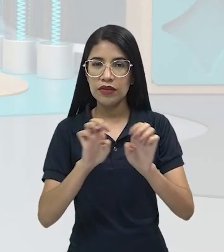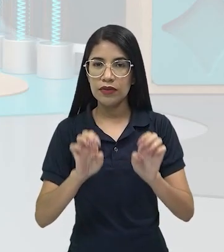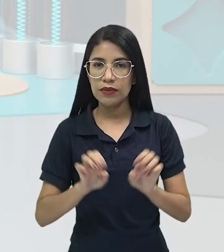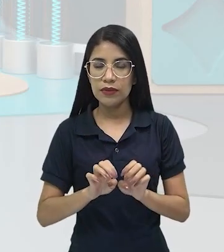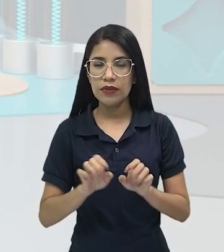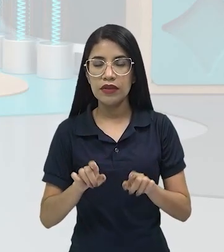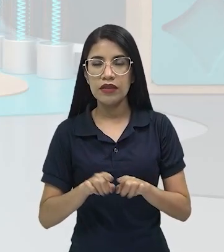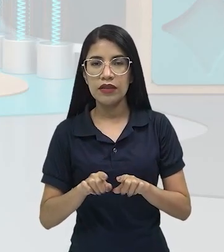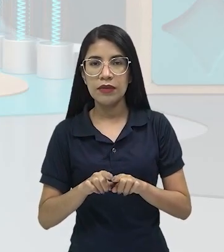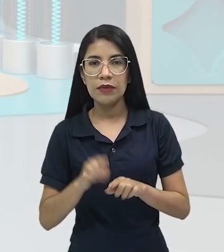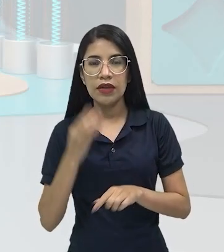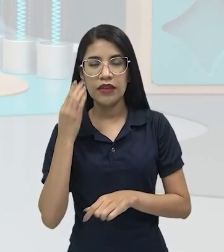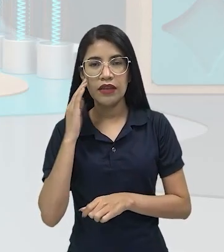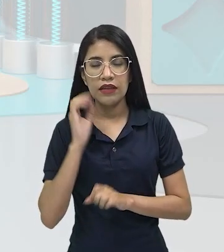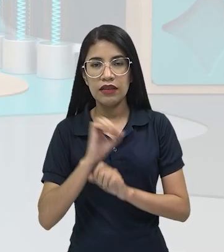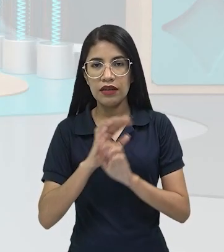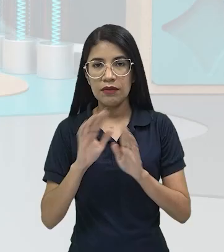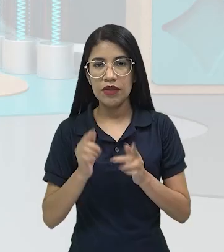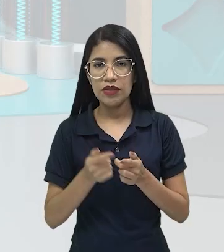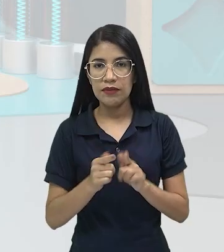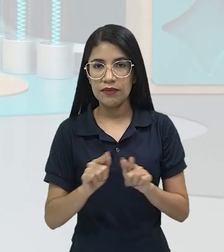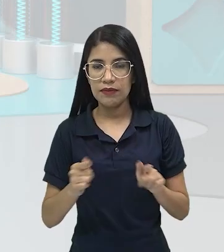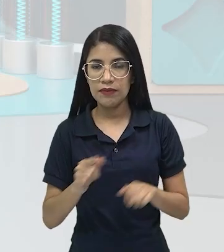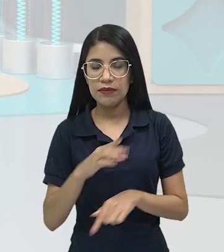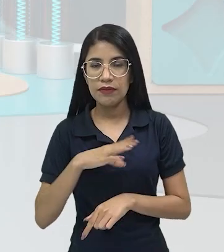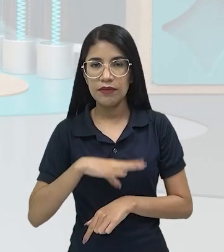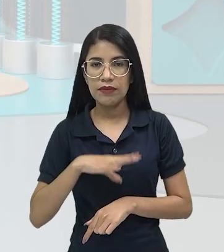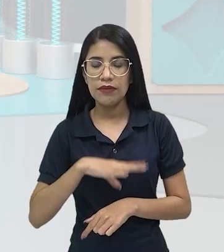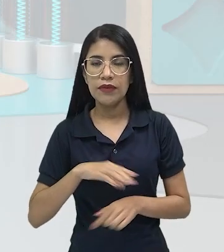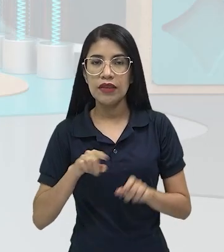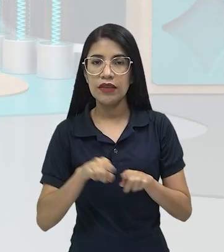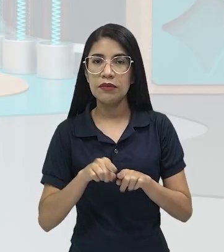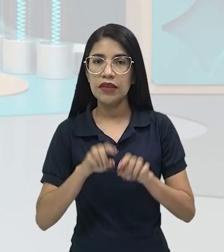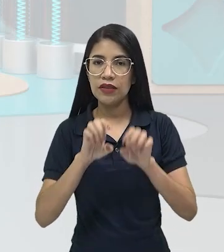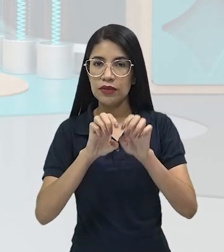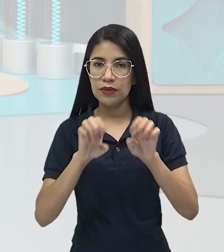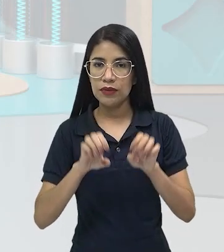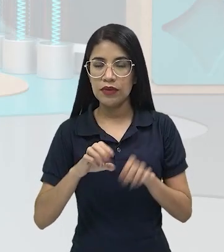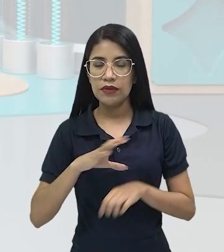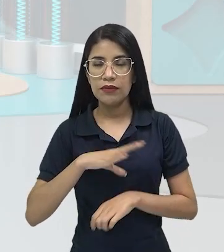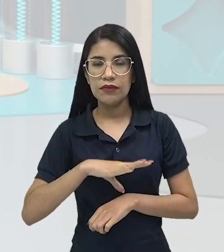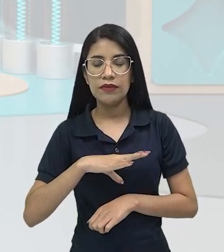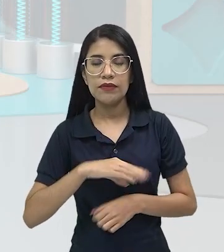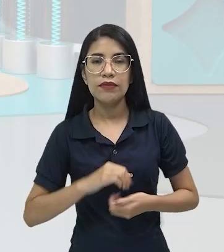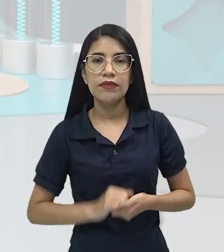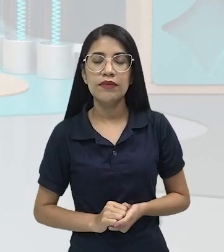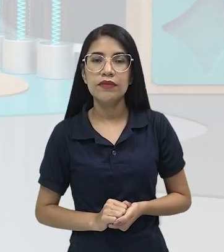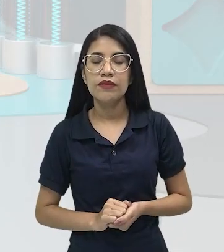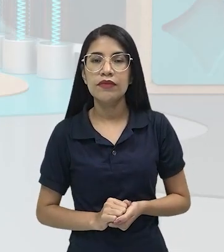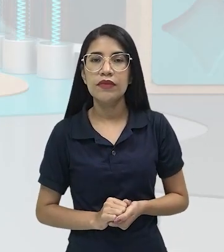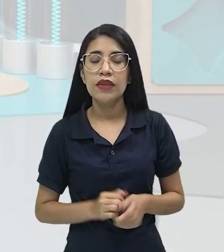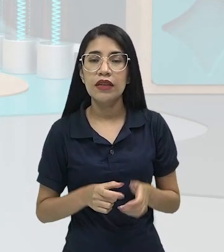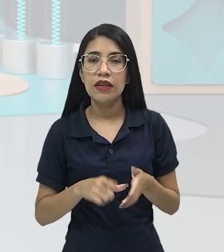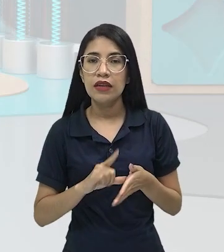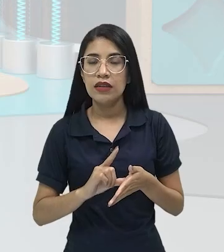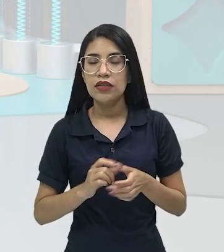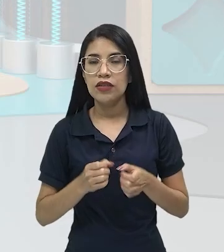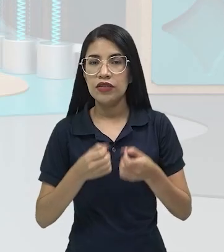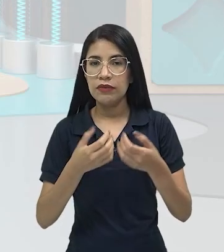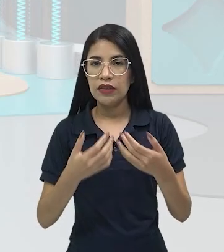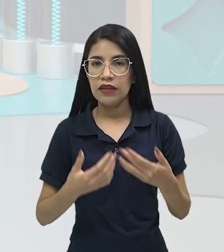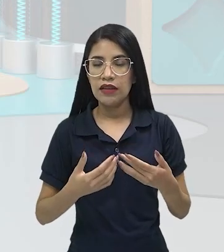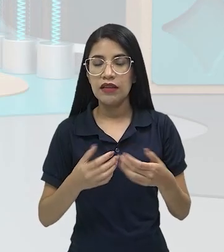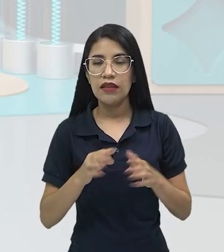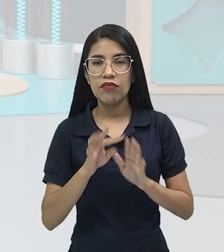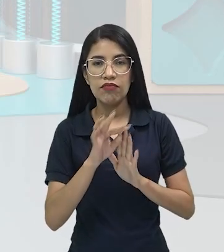entender sobre a gramática da língua portuguesa e a estrutura também da língua portuguesa, né? Antes da gente falar especificamente sobre verbo, a gente preparou um